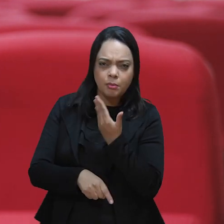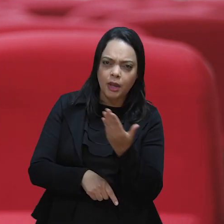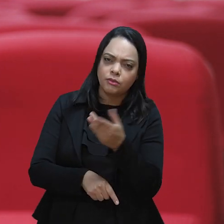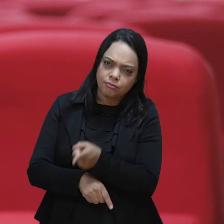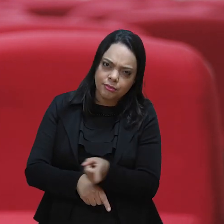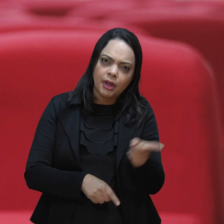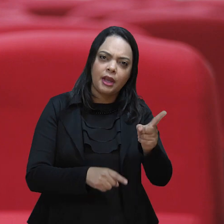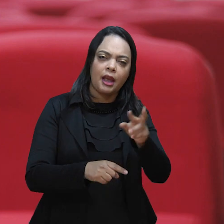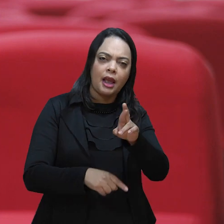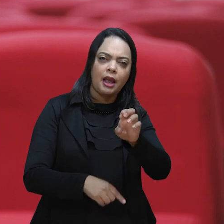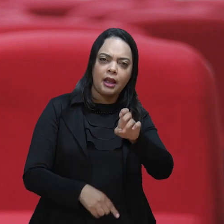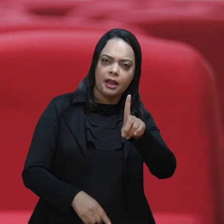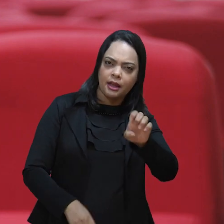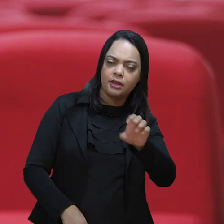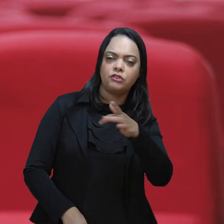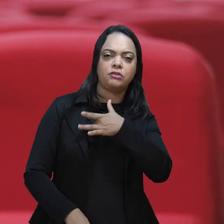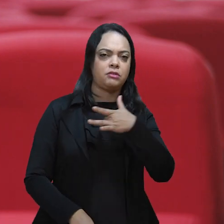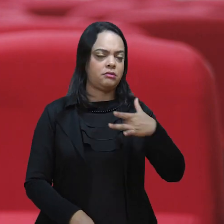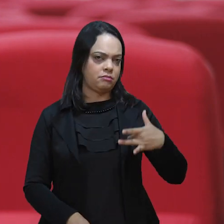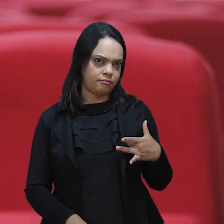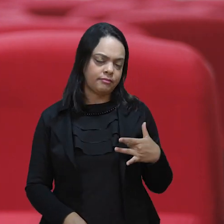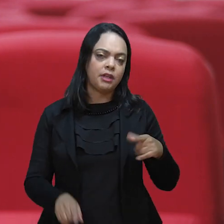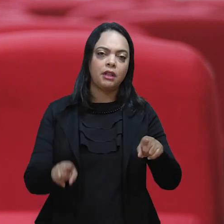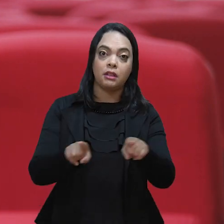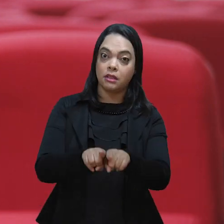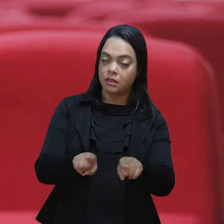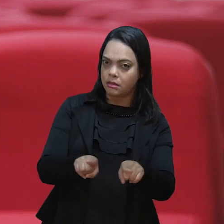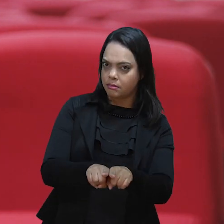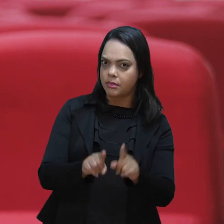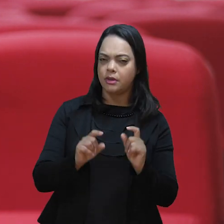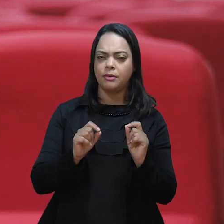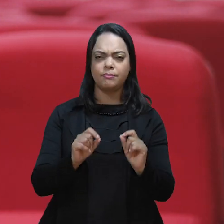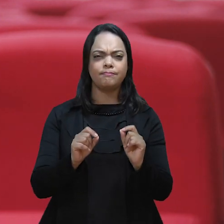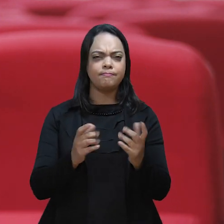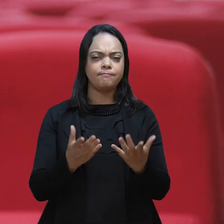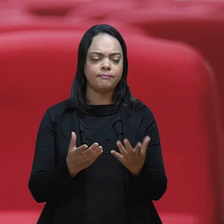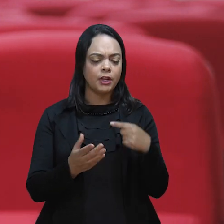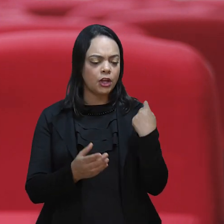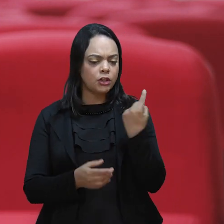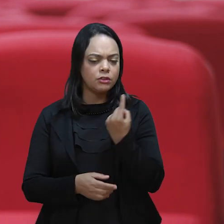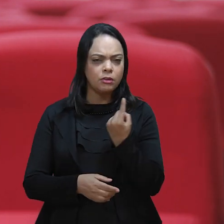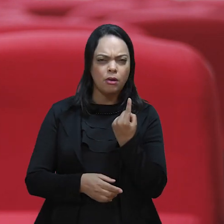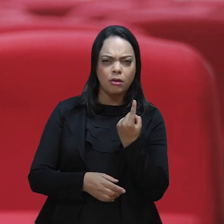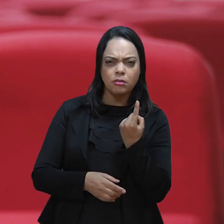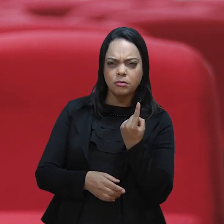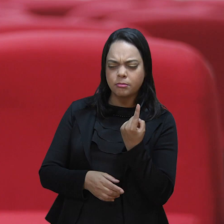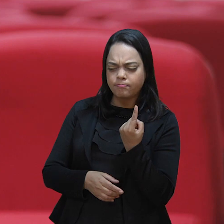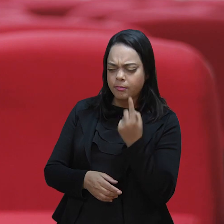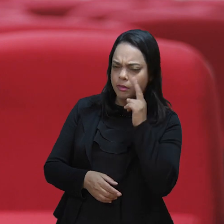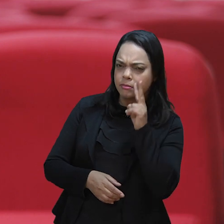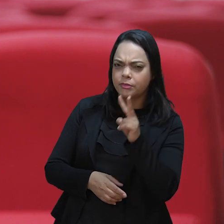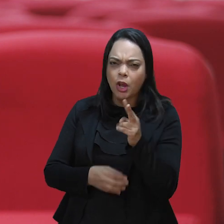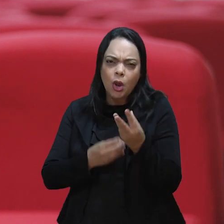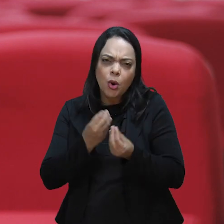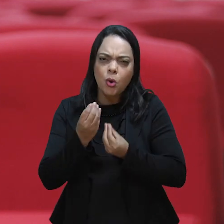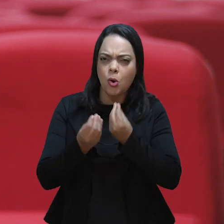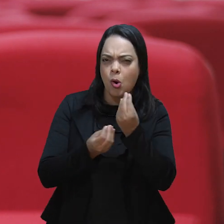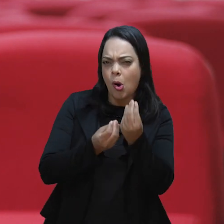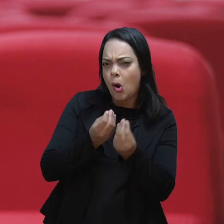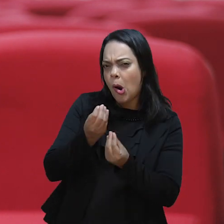saúde e, ao mesmo tempo, de ver como que está, assim, os principais cuidados que